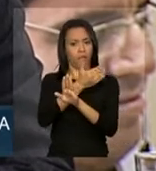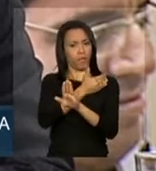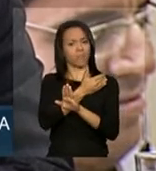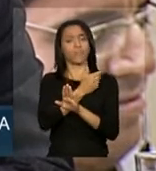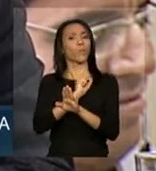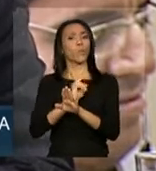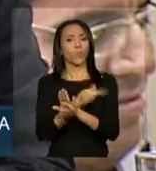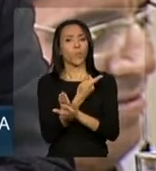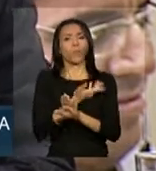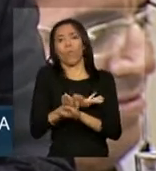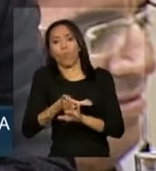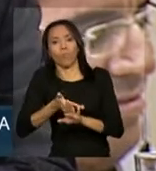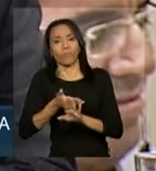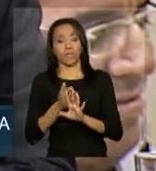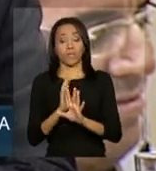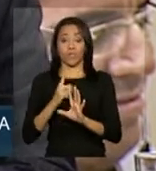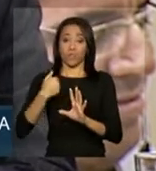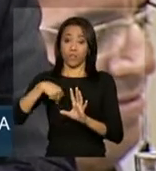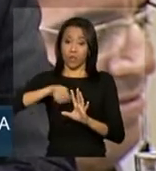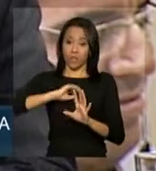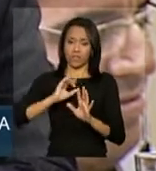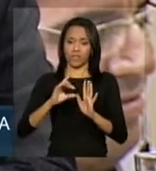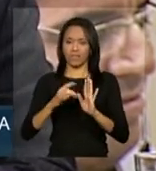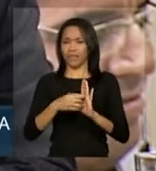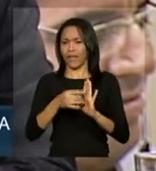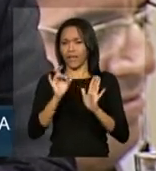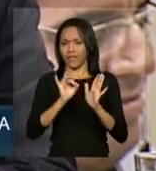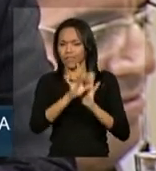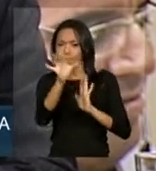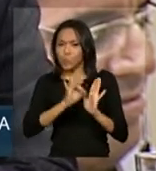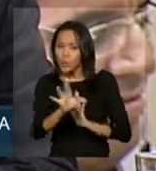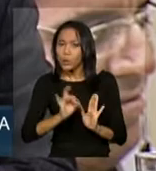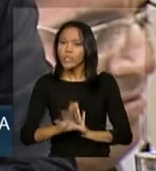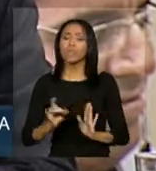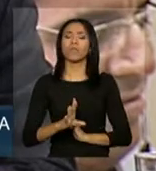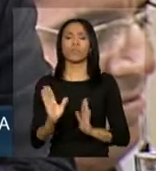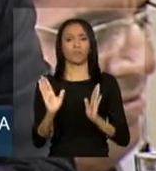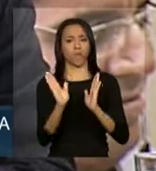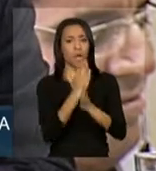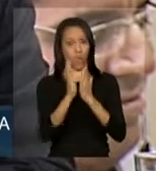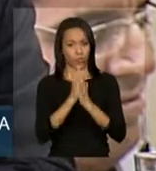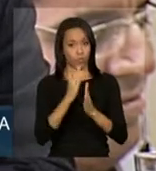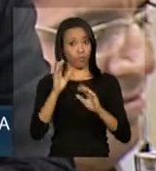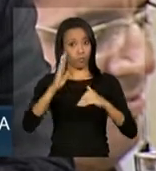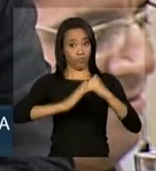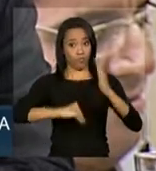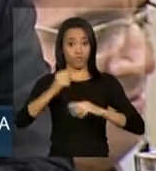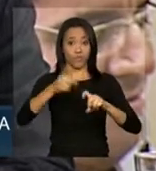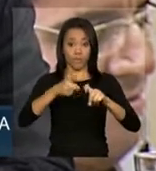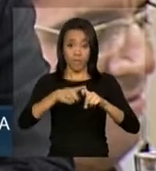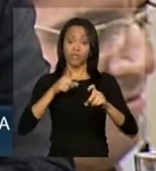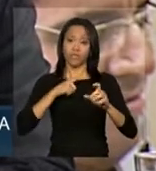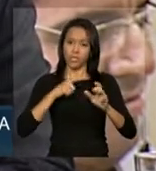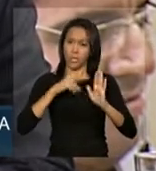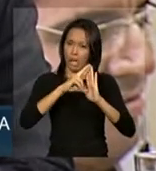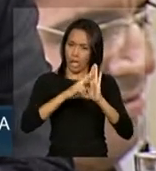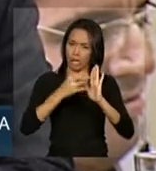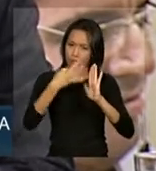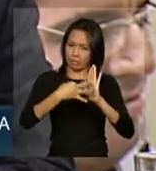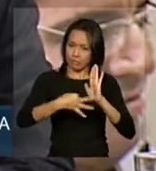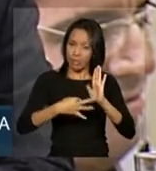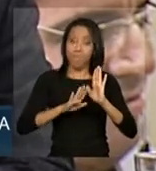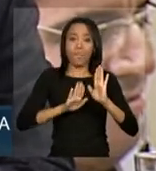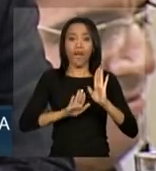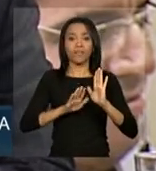Brasil nós excluímos né alguns profissionais que tinham todas as outras documentações todas as outras questões